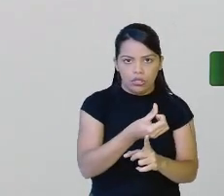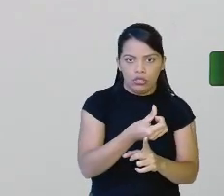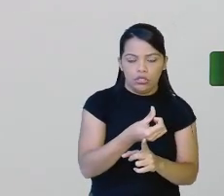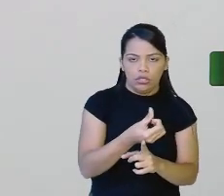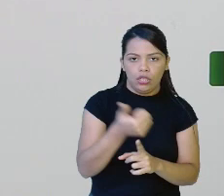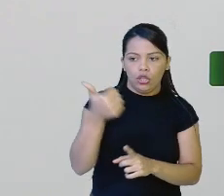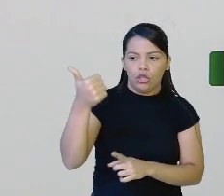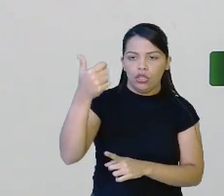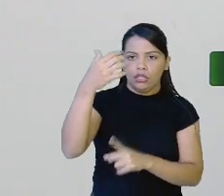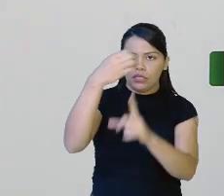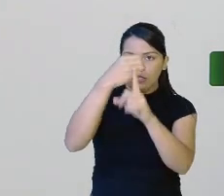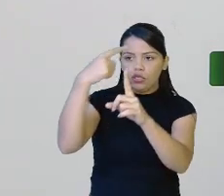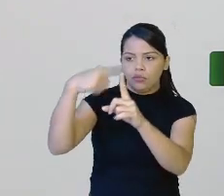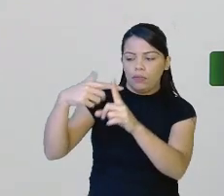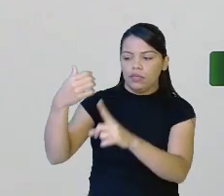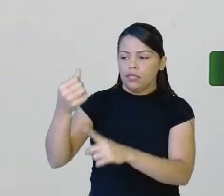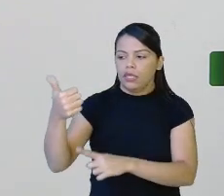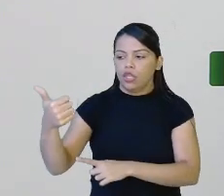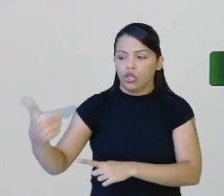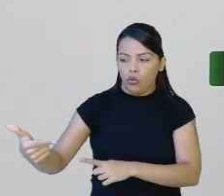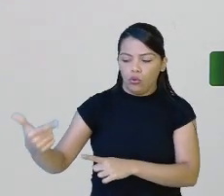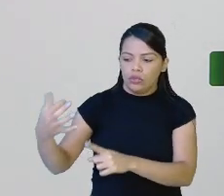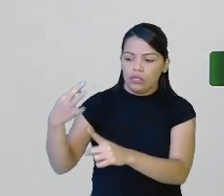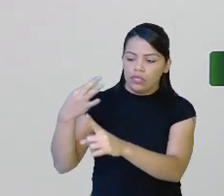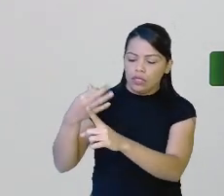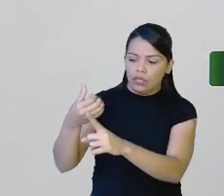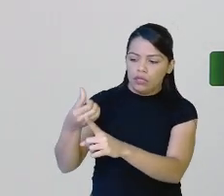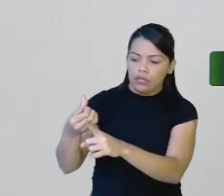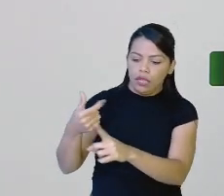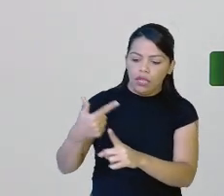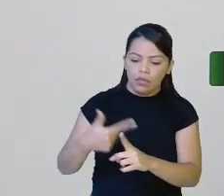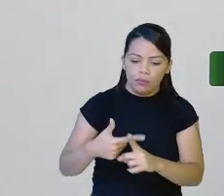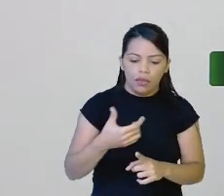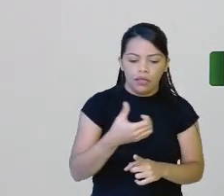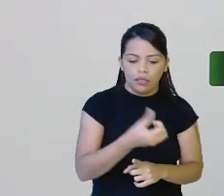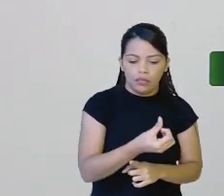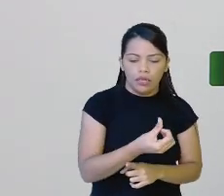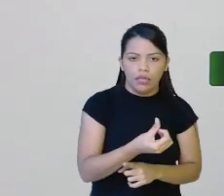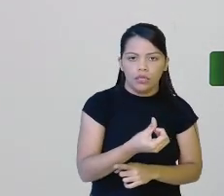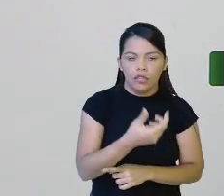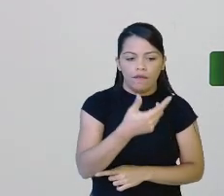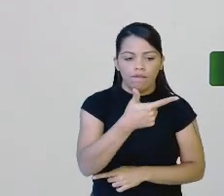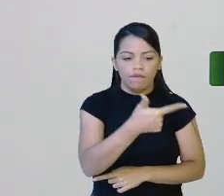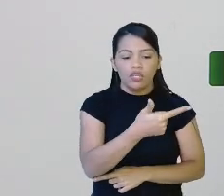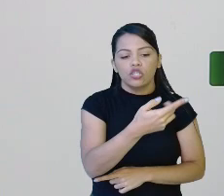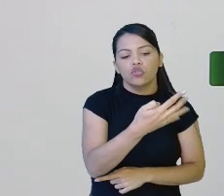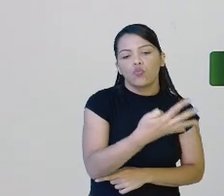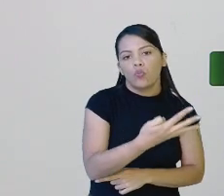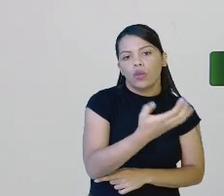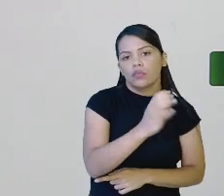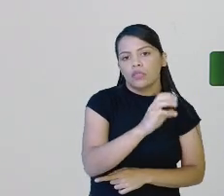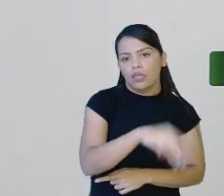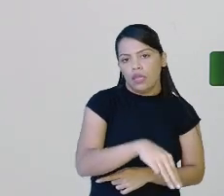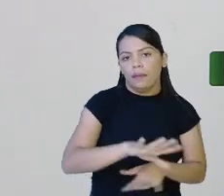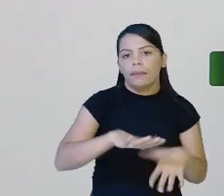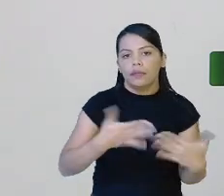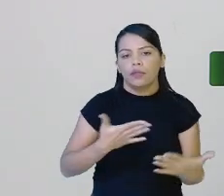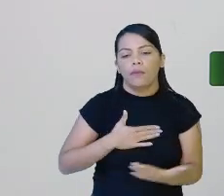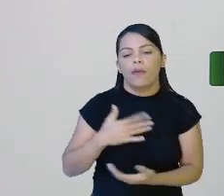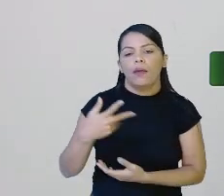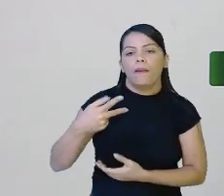6, 18. Com mais 6, 24 centímetros, tá? Então, o meu